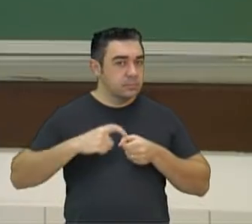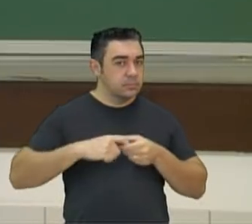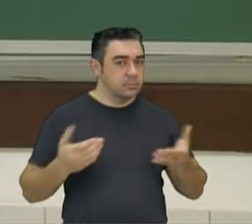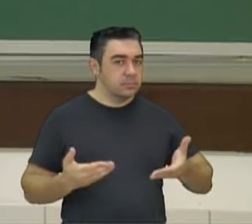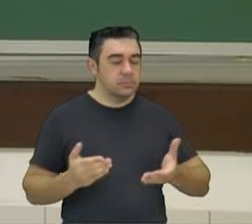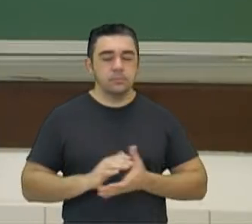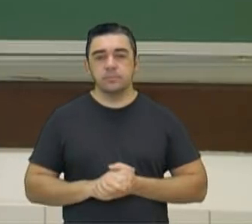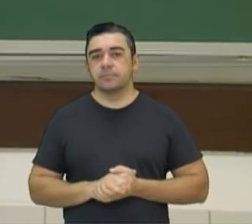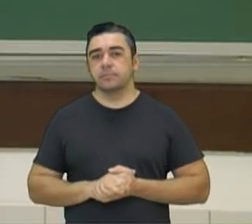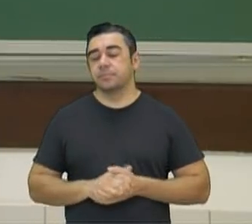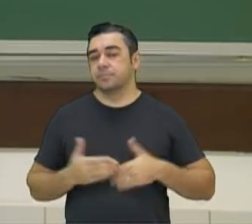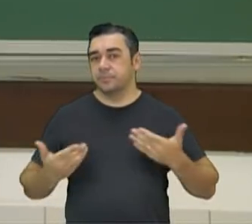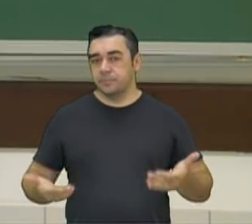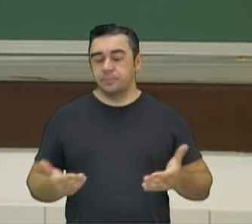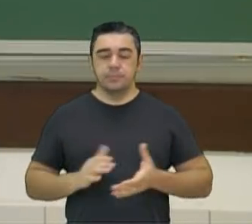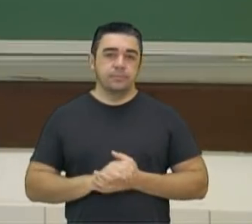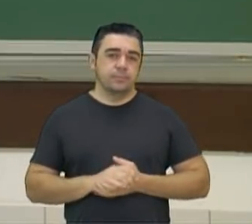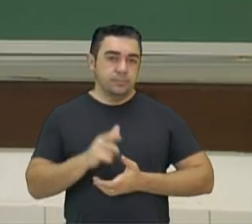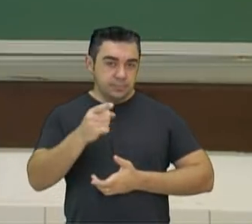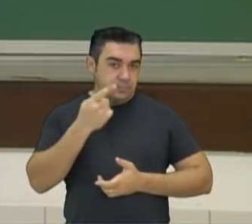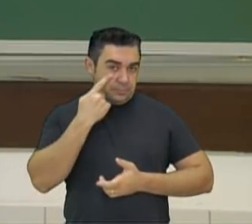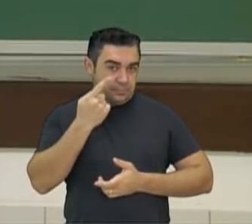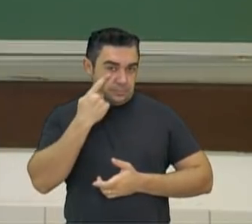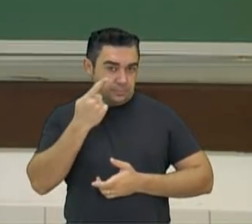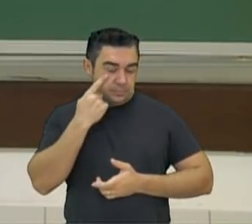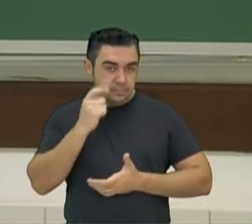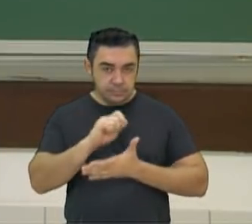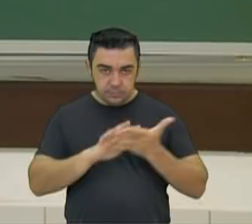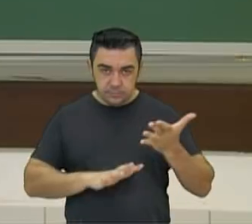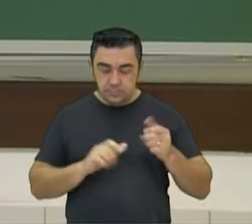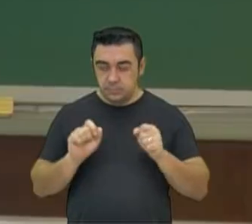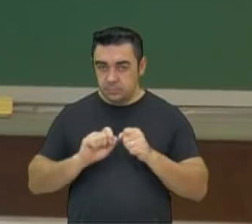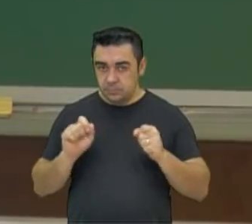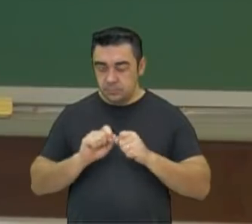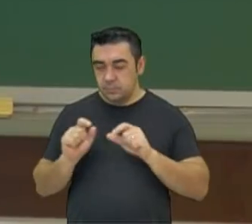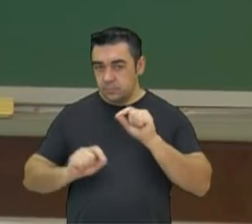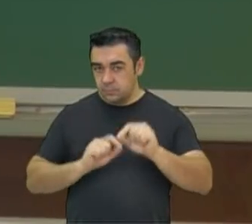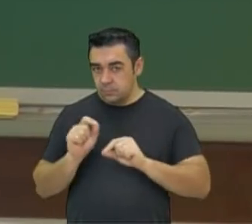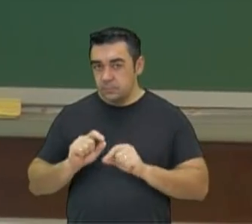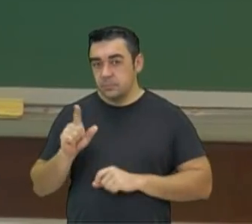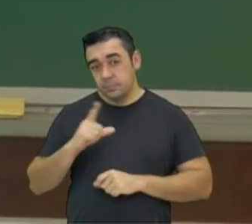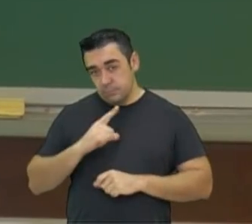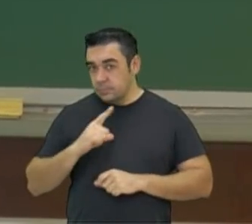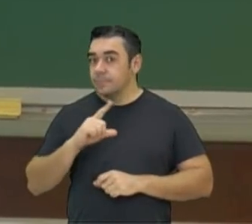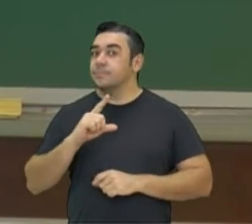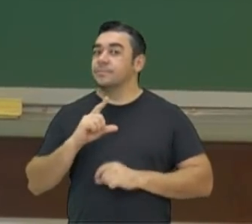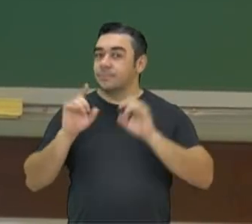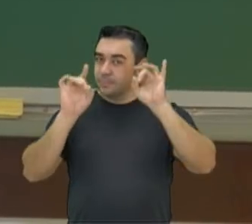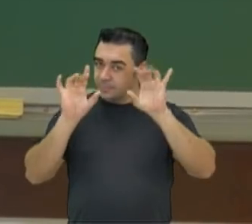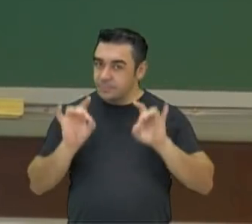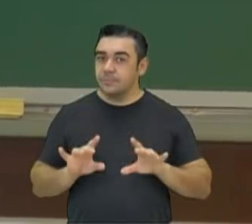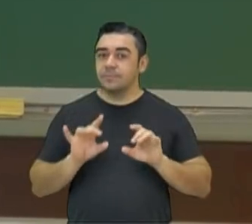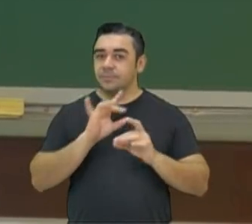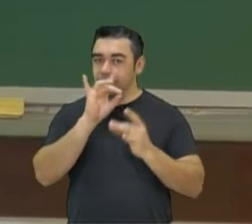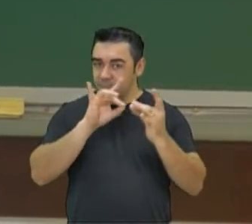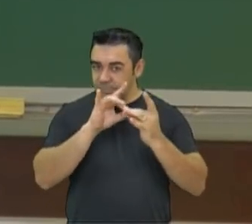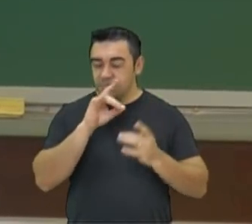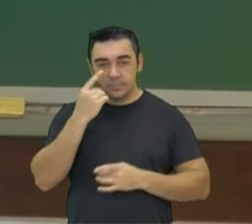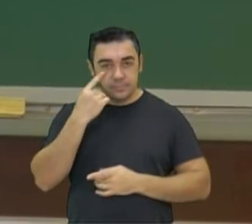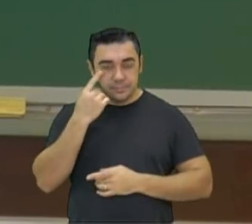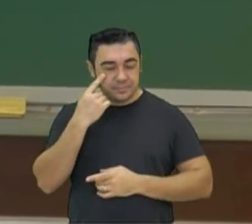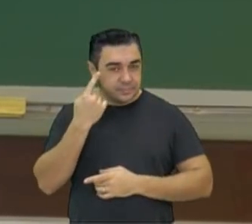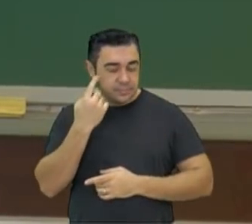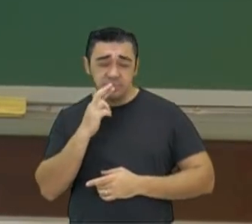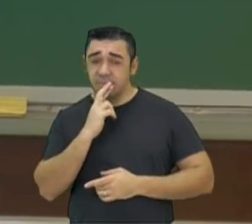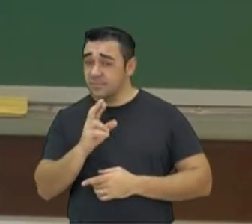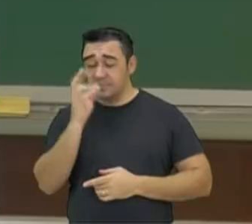Voltamos. Então, vocês viram que esses exercícios utilizaram os nossos casos especiais, não é mesmo? Então,